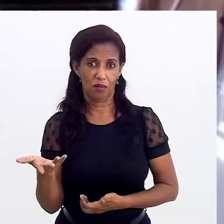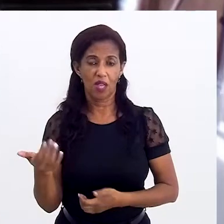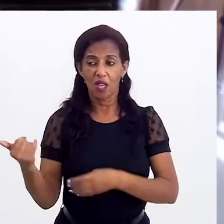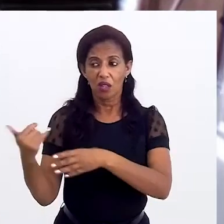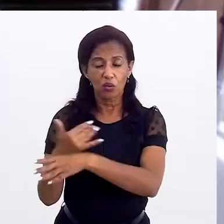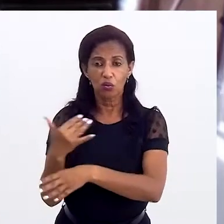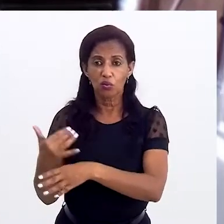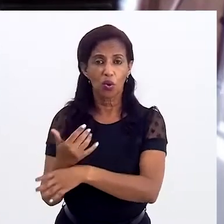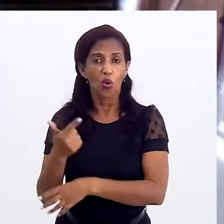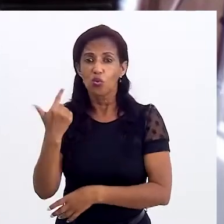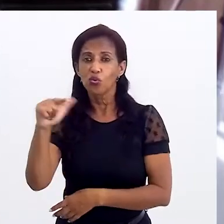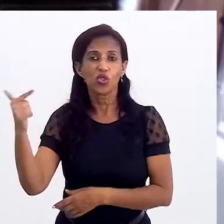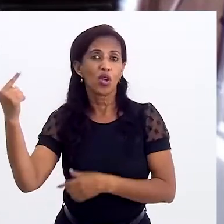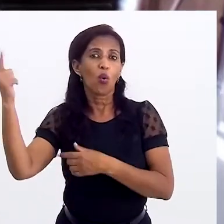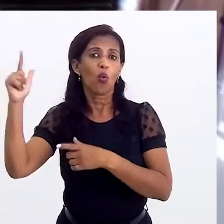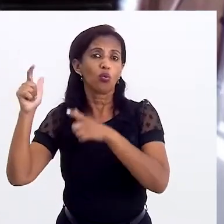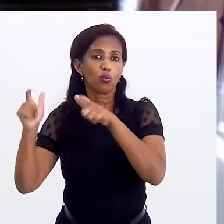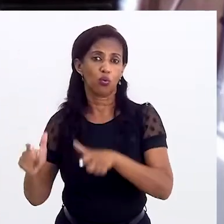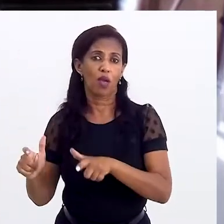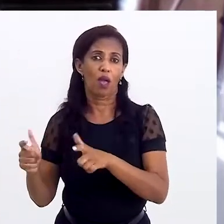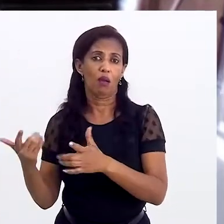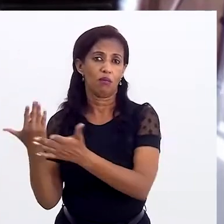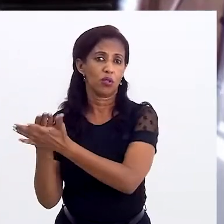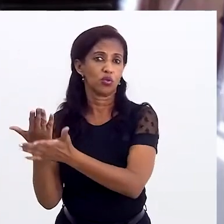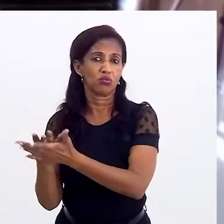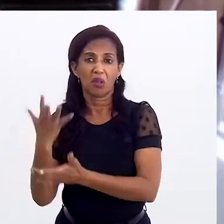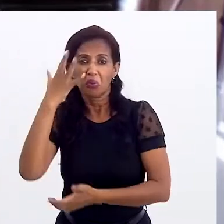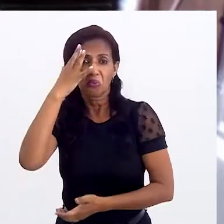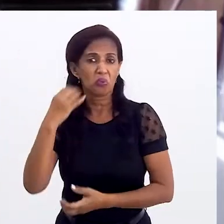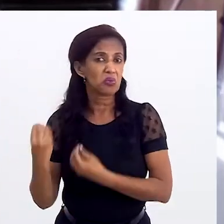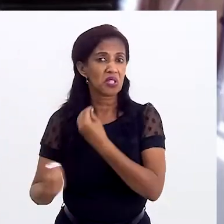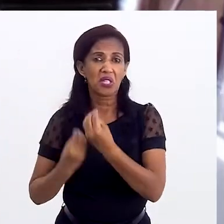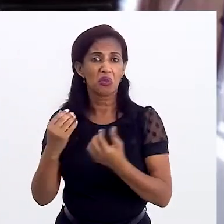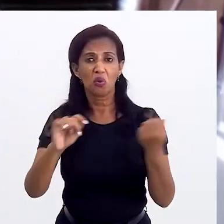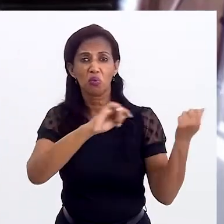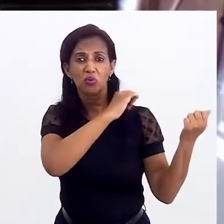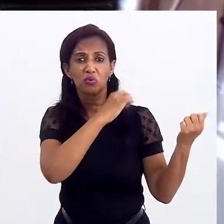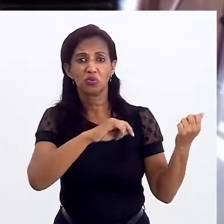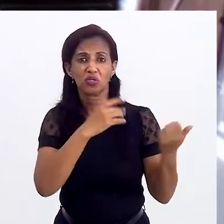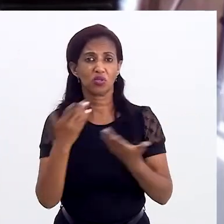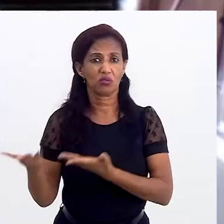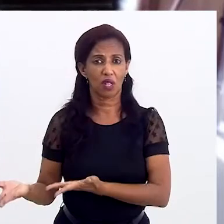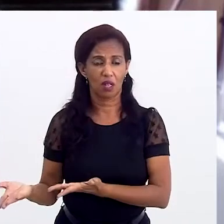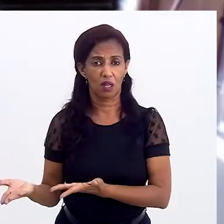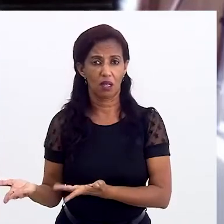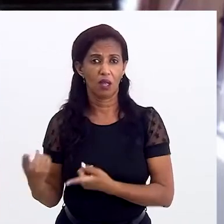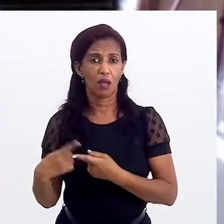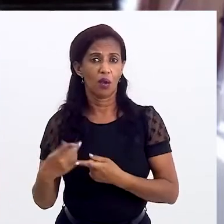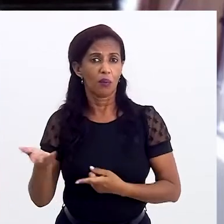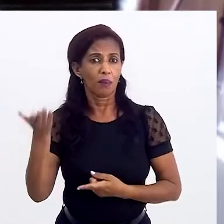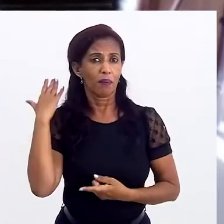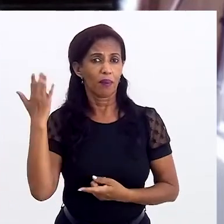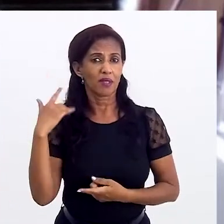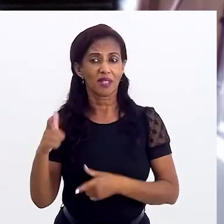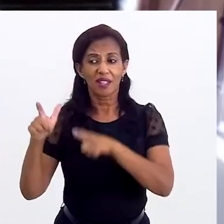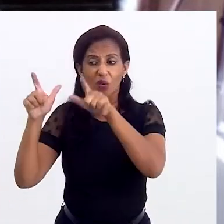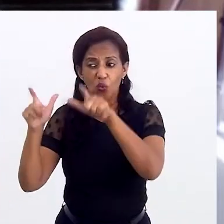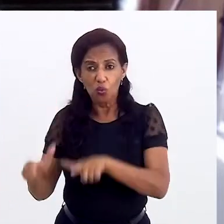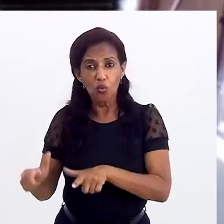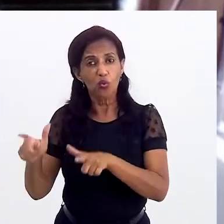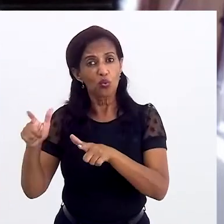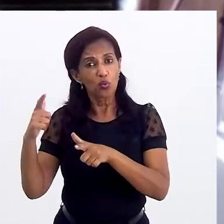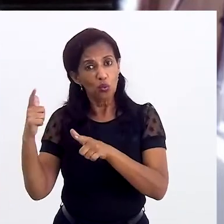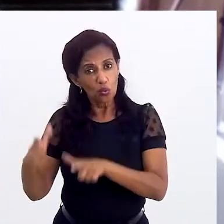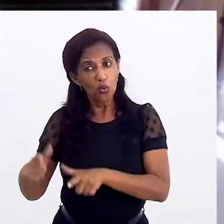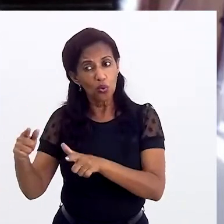não tinha outro lugar para estudar. E, aliás, eu nem sei como é que eu consegui estudar violino em Pelotas, porque naquela época era o único lugar que ensinava violino,